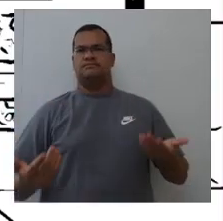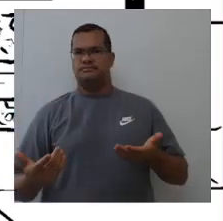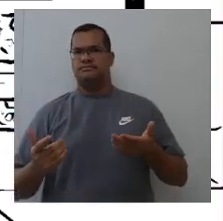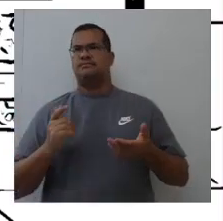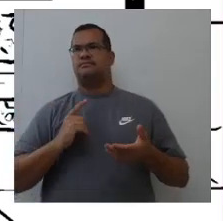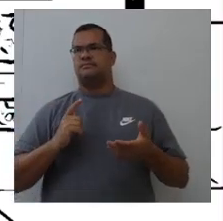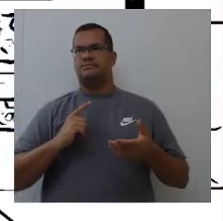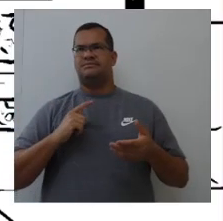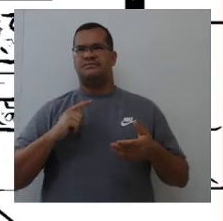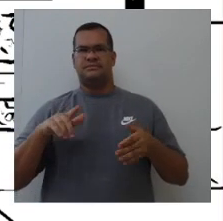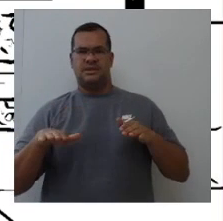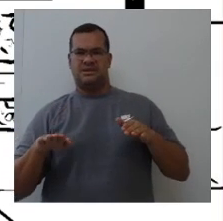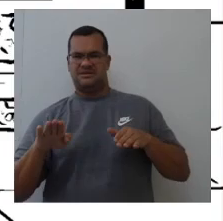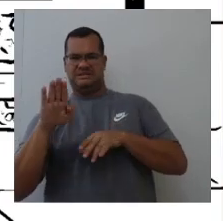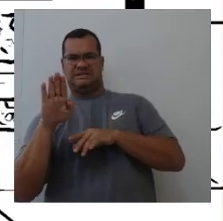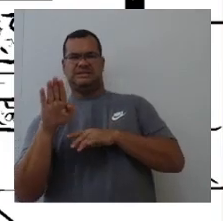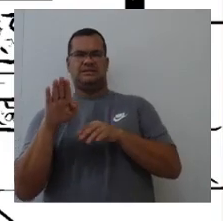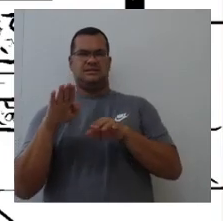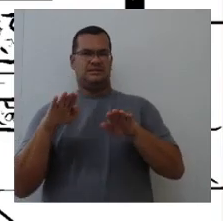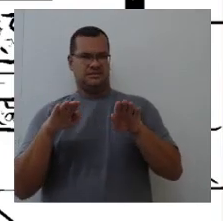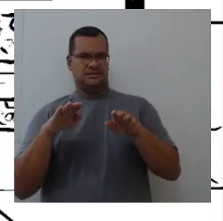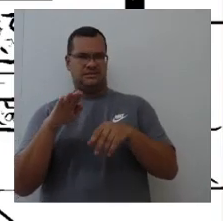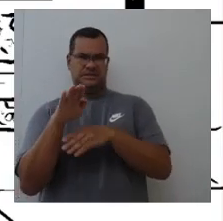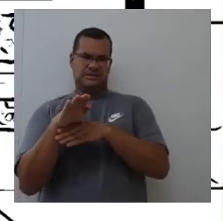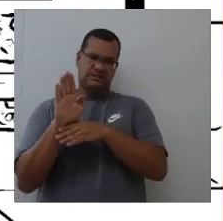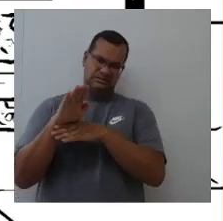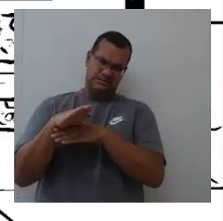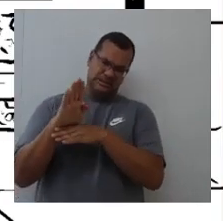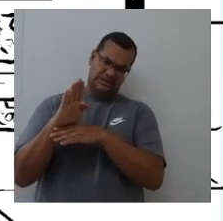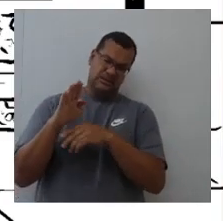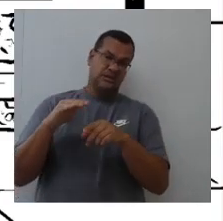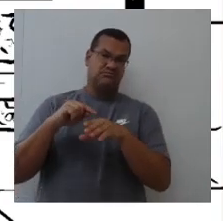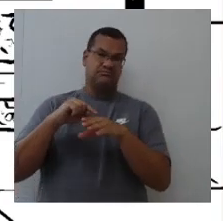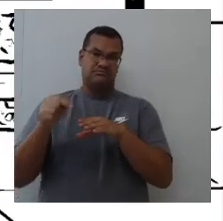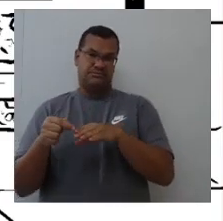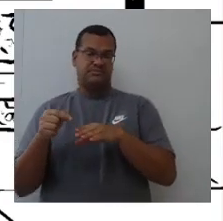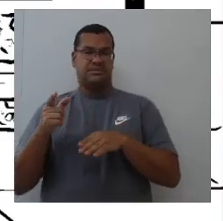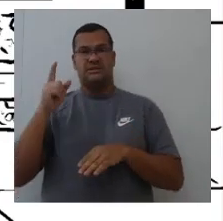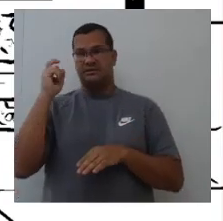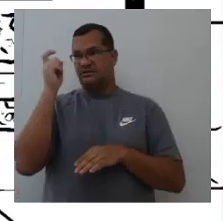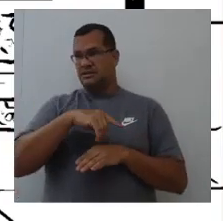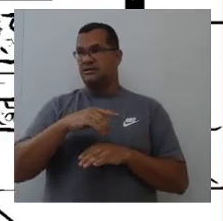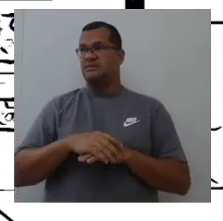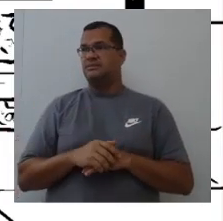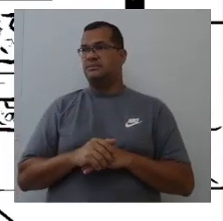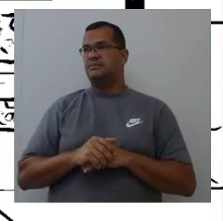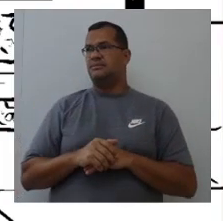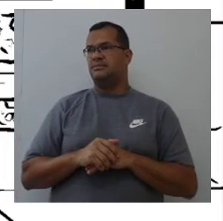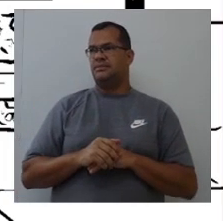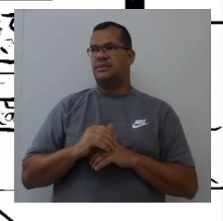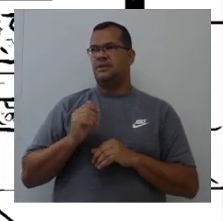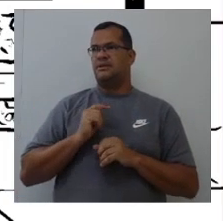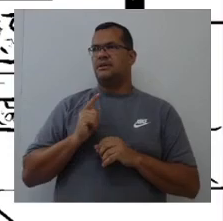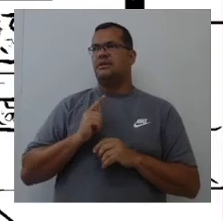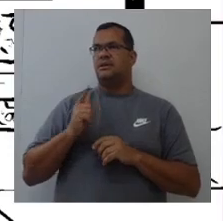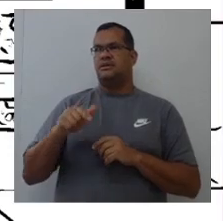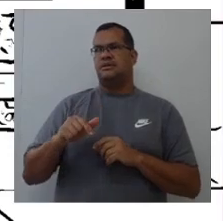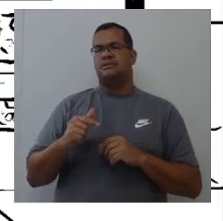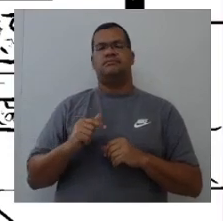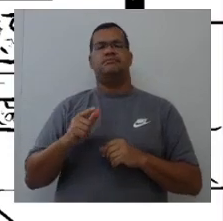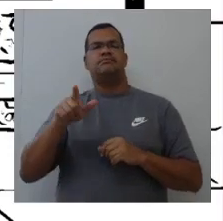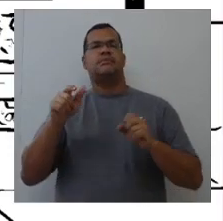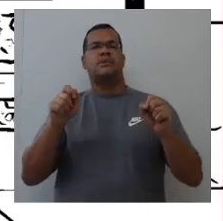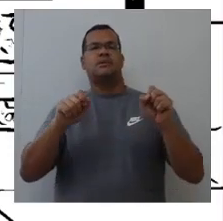com uma inclinação que não é muito adequada para o processo. Observe que cada uma imagem que eu vou colocando para vocês aqui,